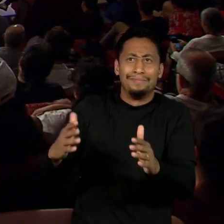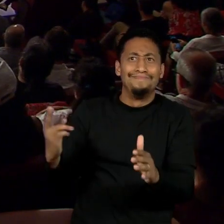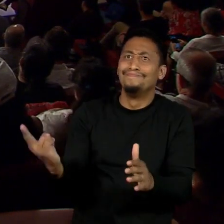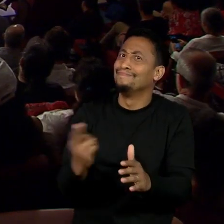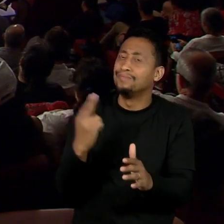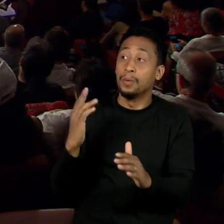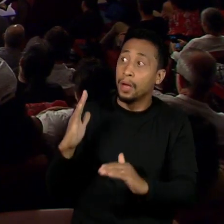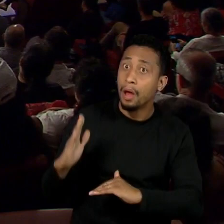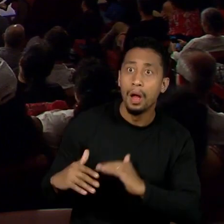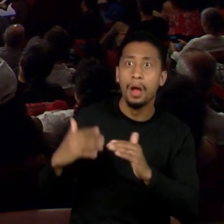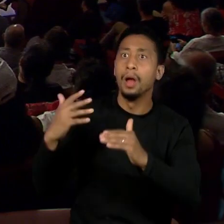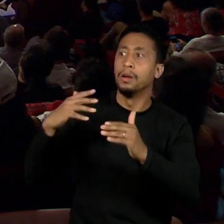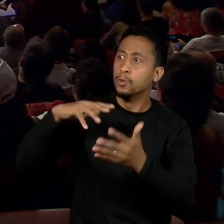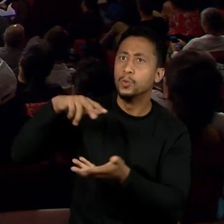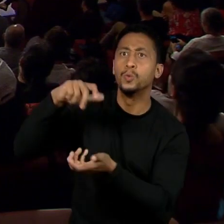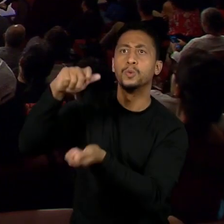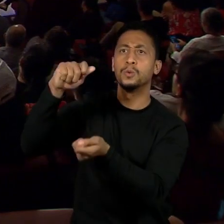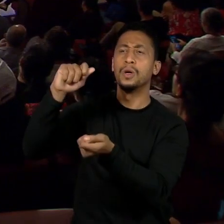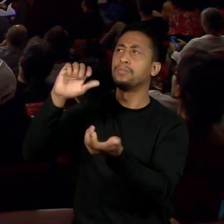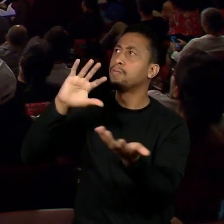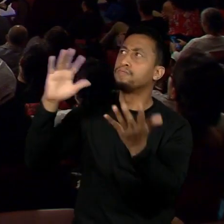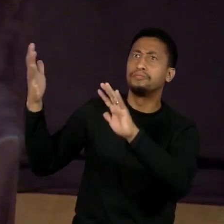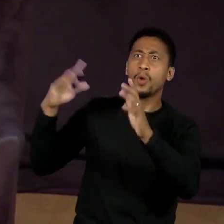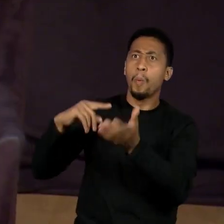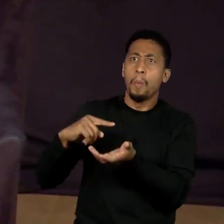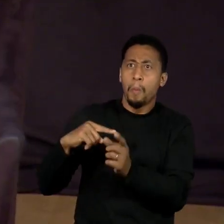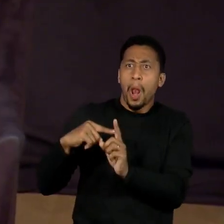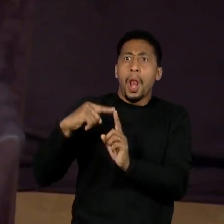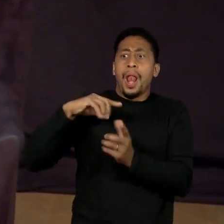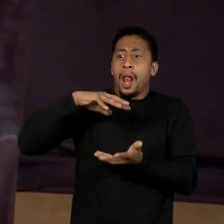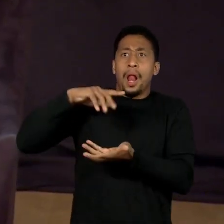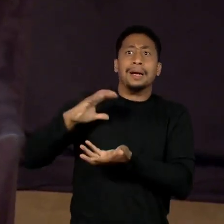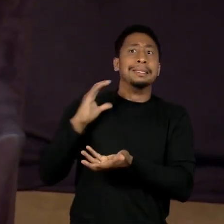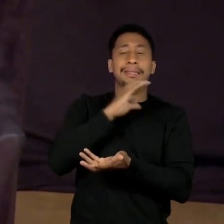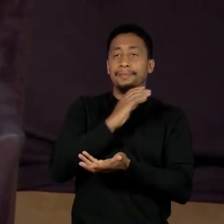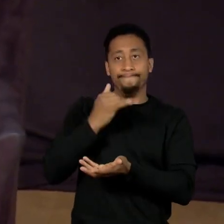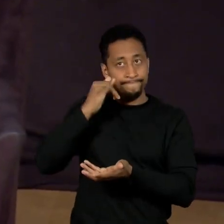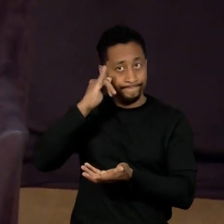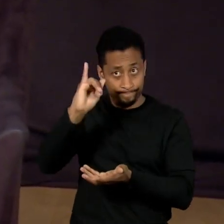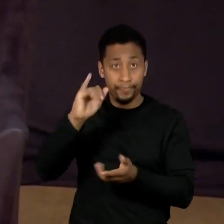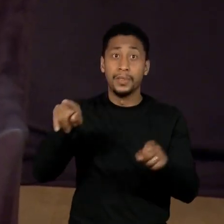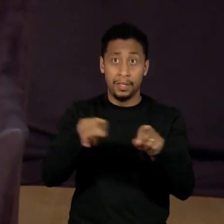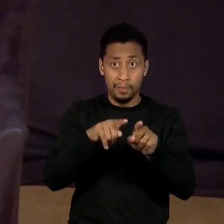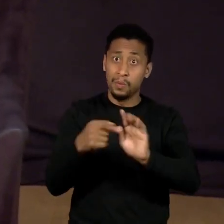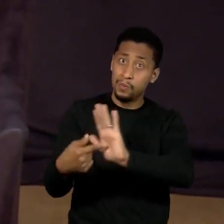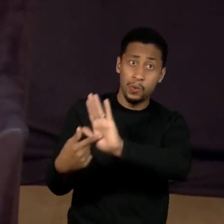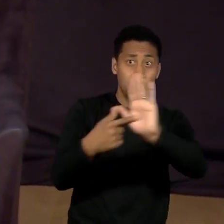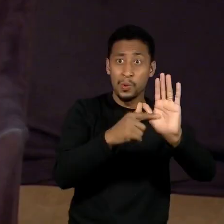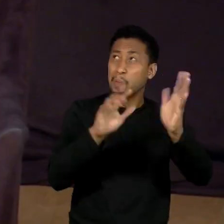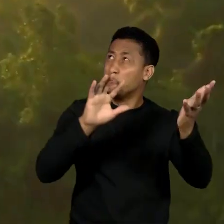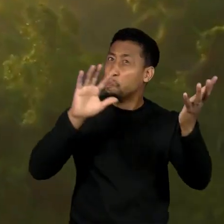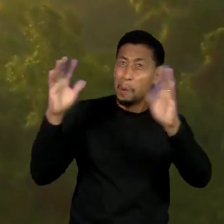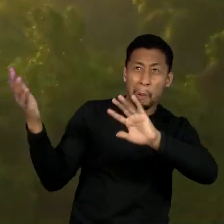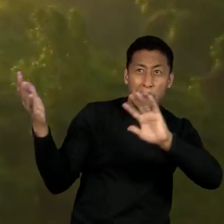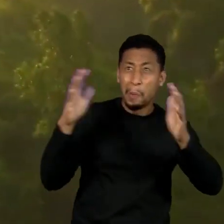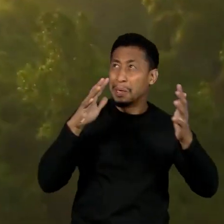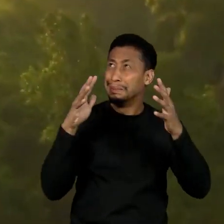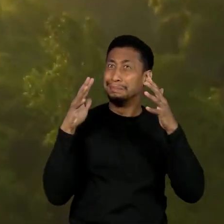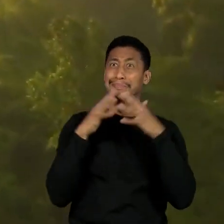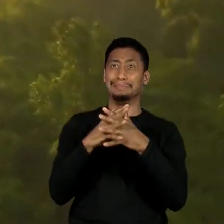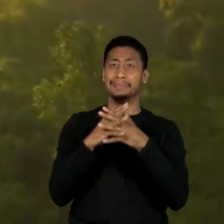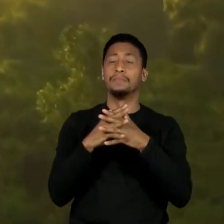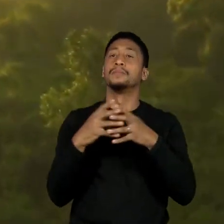para frear o aquecimento global e reiterou os compromissos de combate à crise climática que o Brasil deverá apresentar